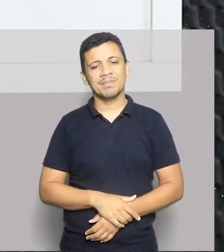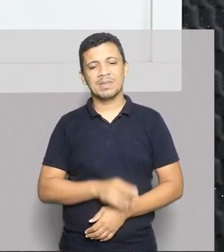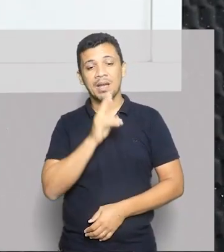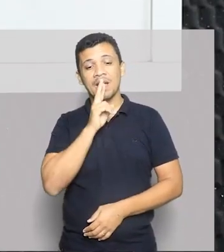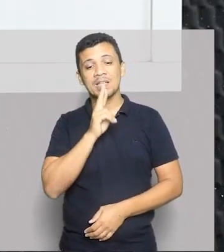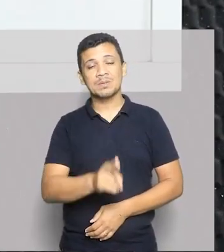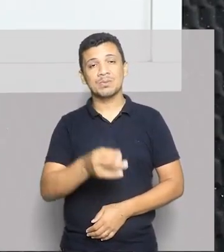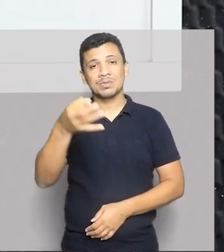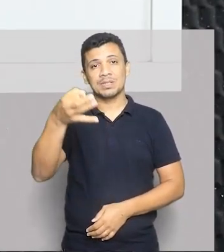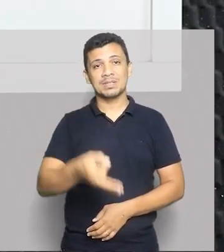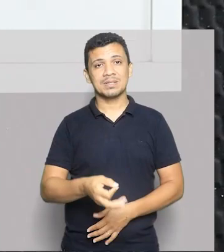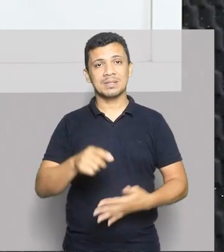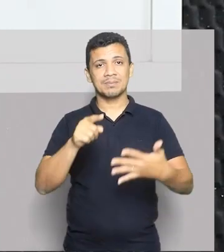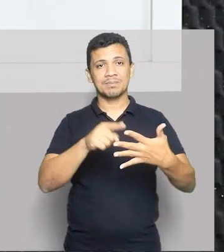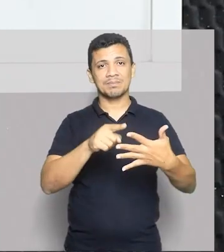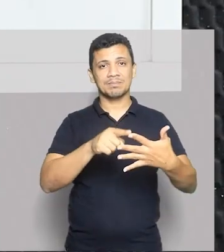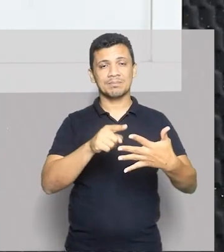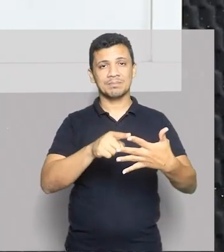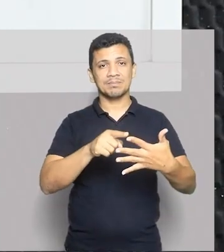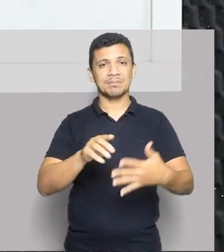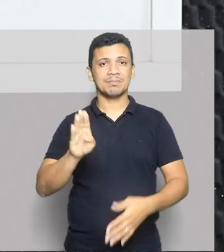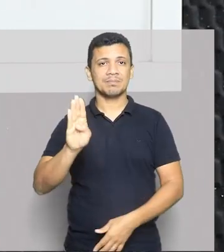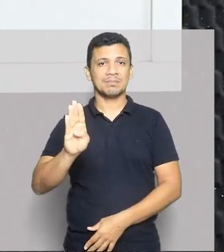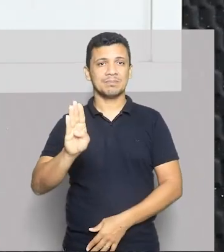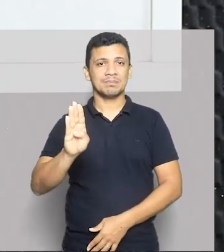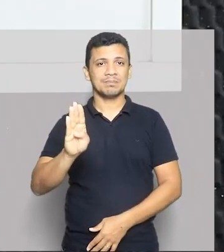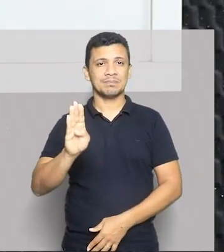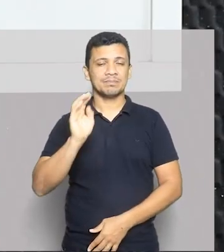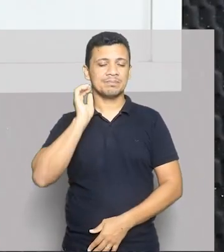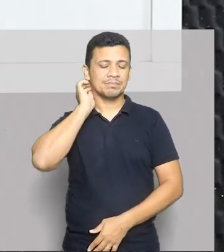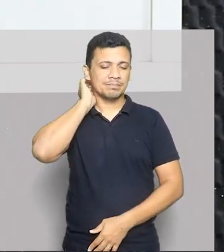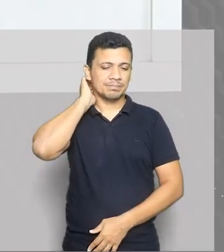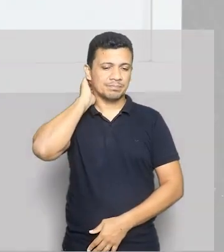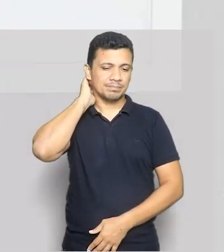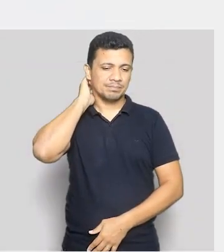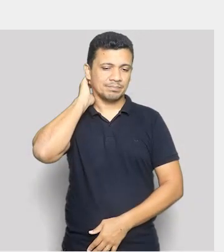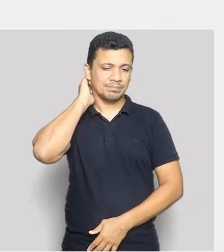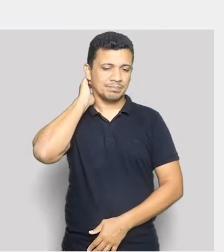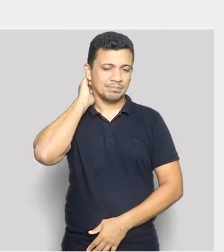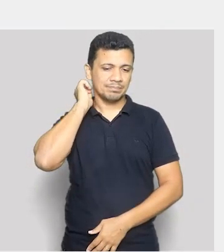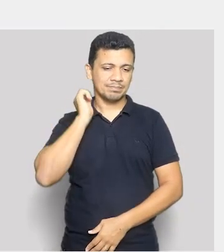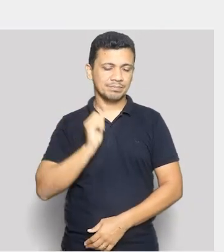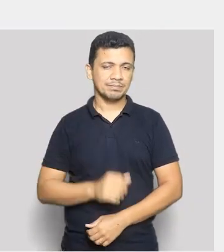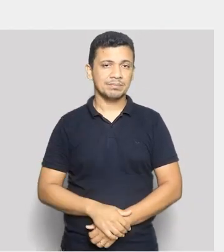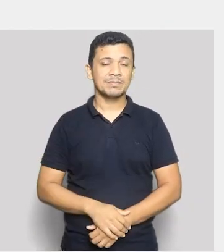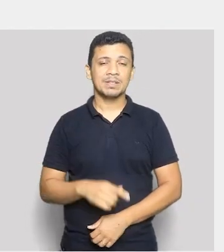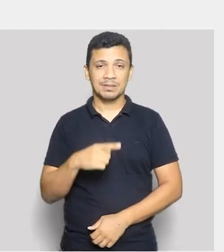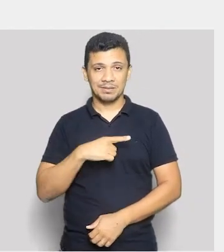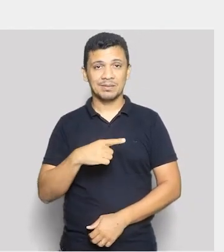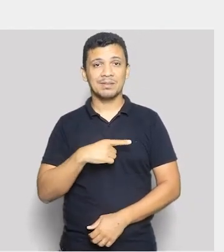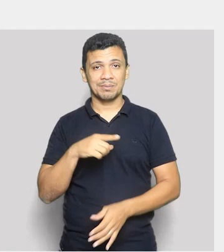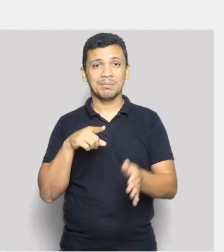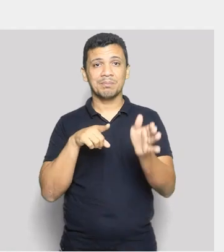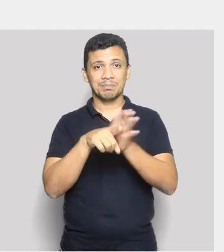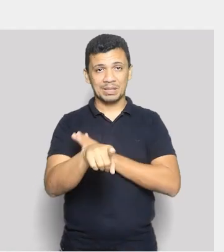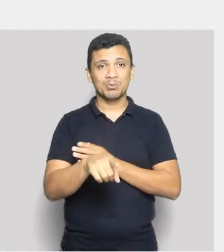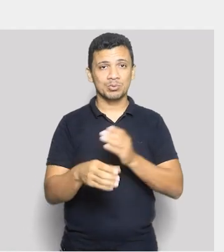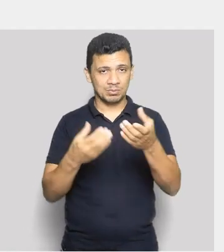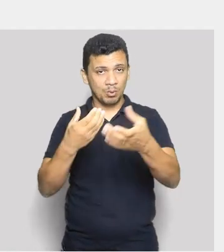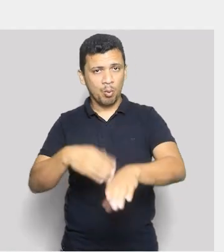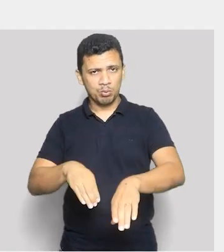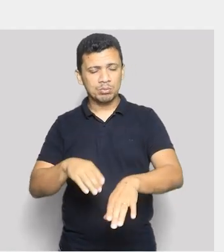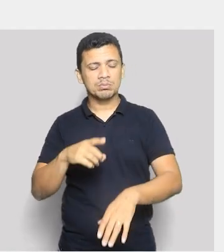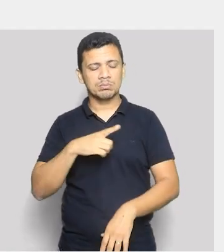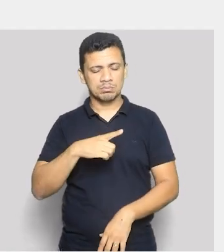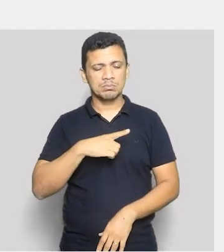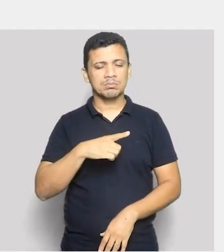resposta correta aí é a letra B de bola. Beleza? Então cai questões assim nos